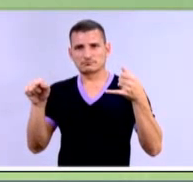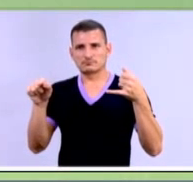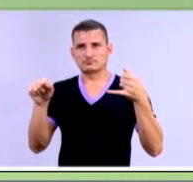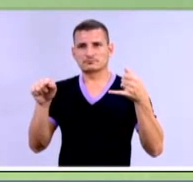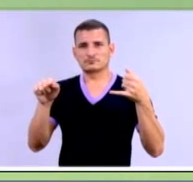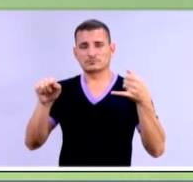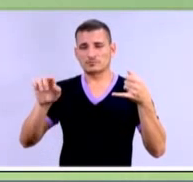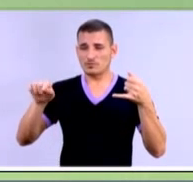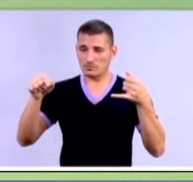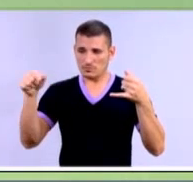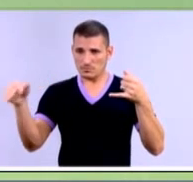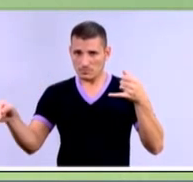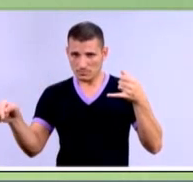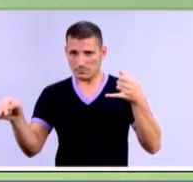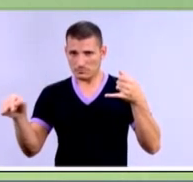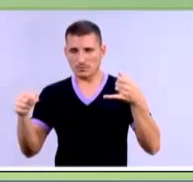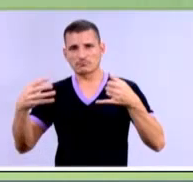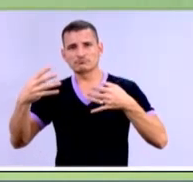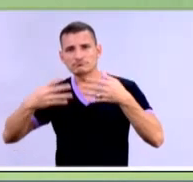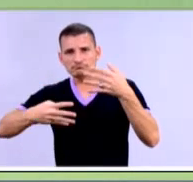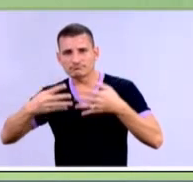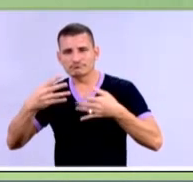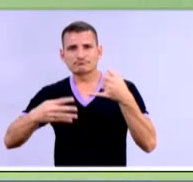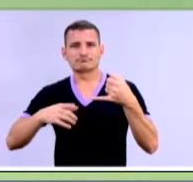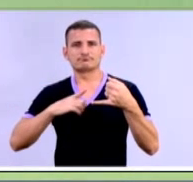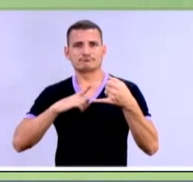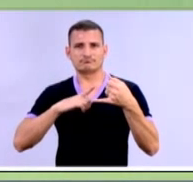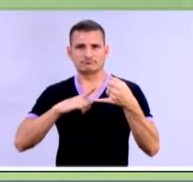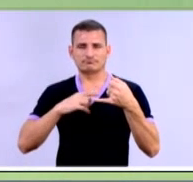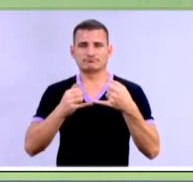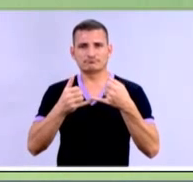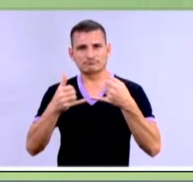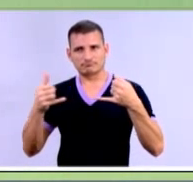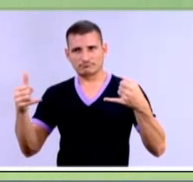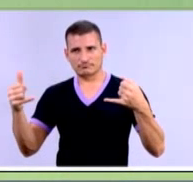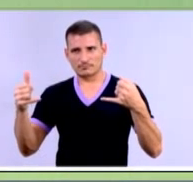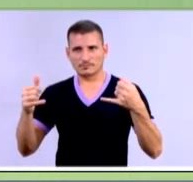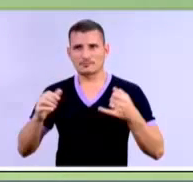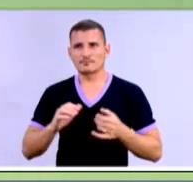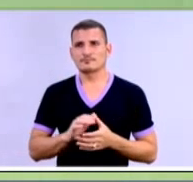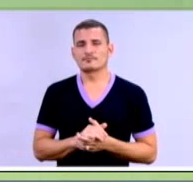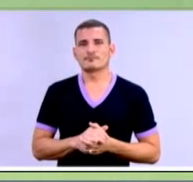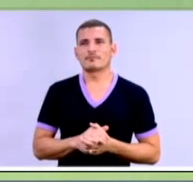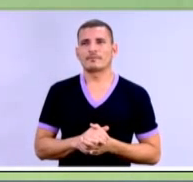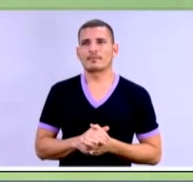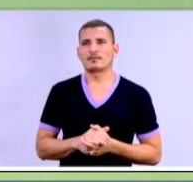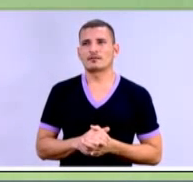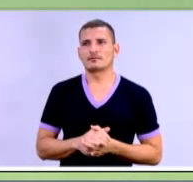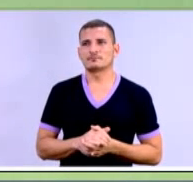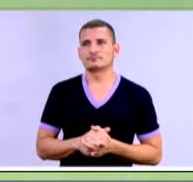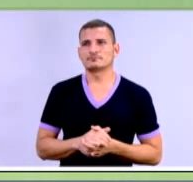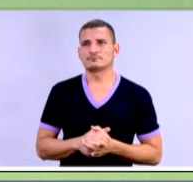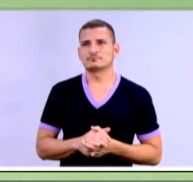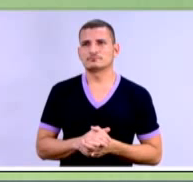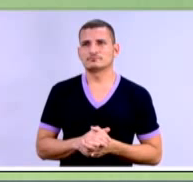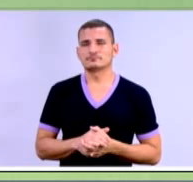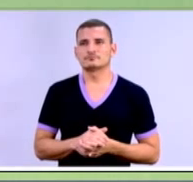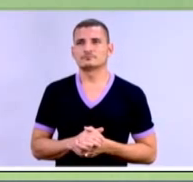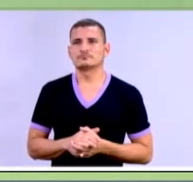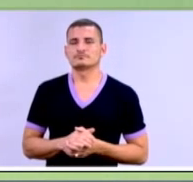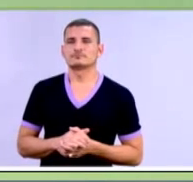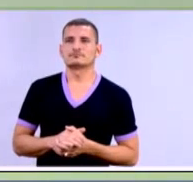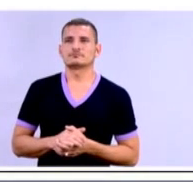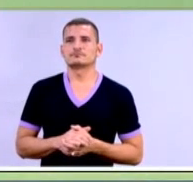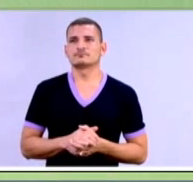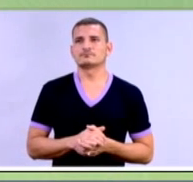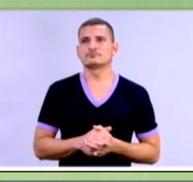até o outro e gera interferência. Então, ele vai gerar interferência nas sinalizações dos outros fios, correto?